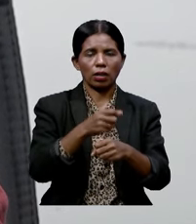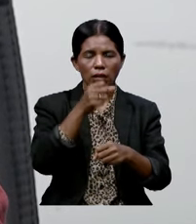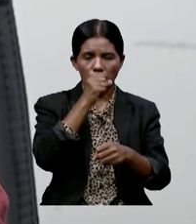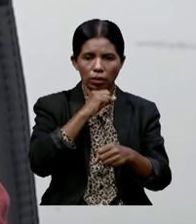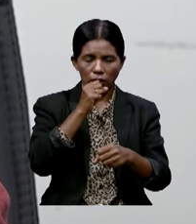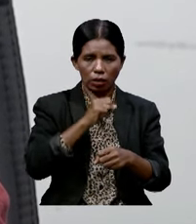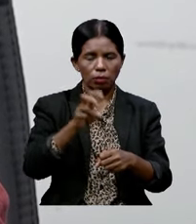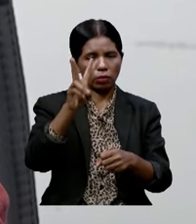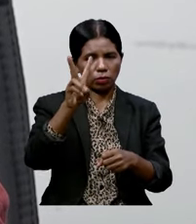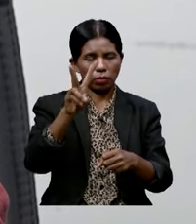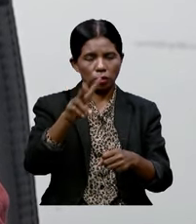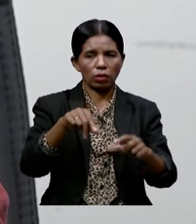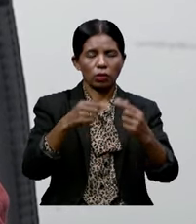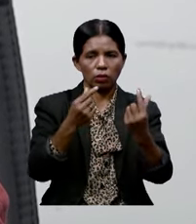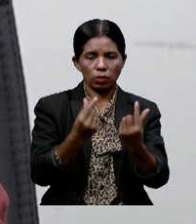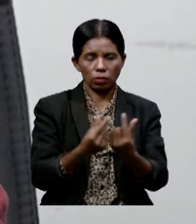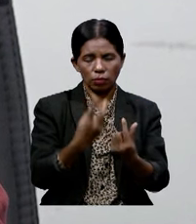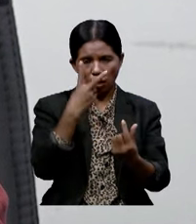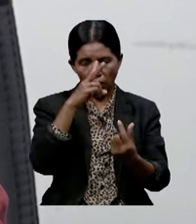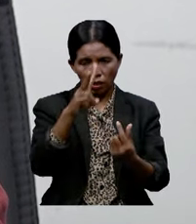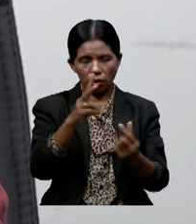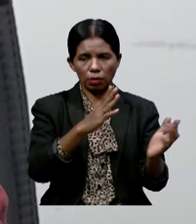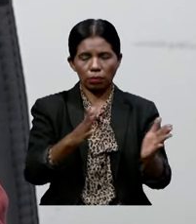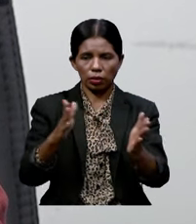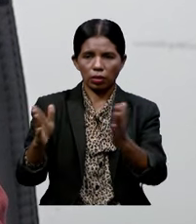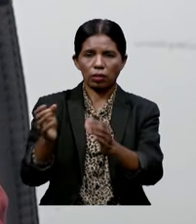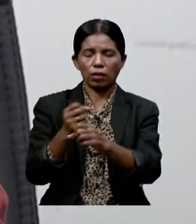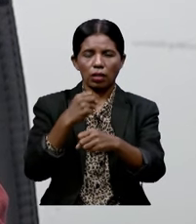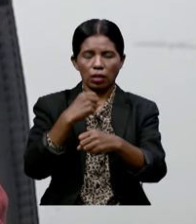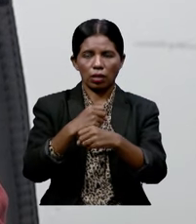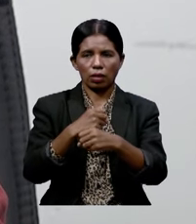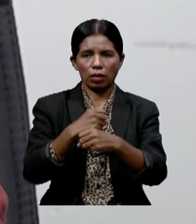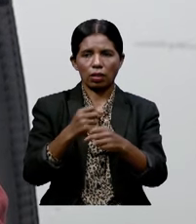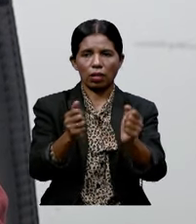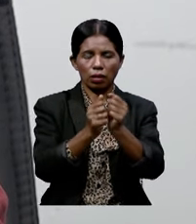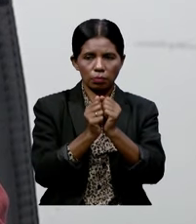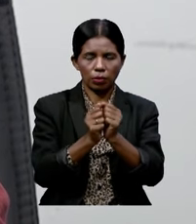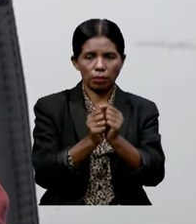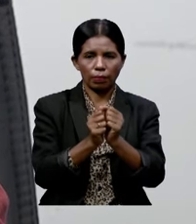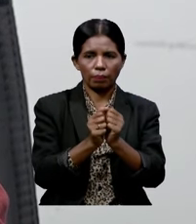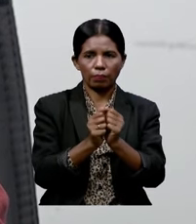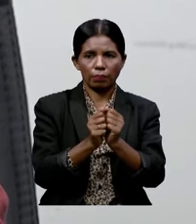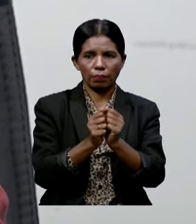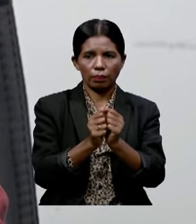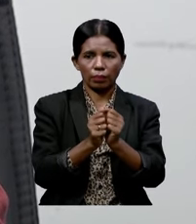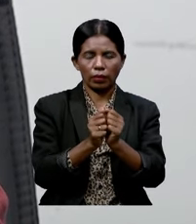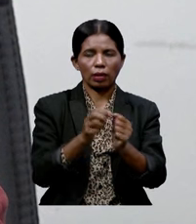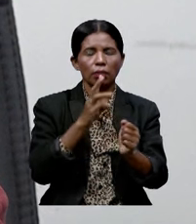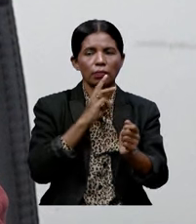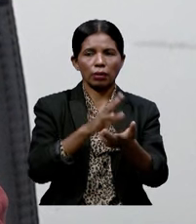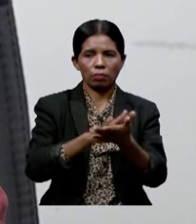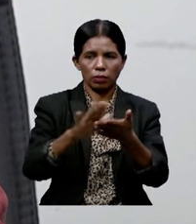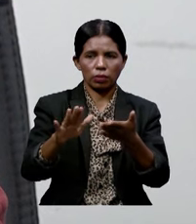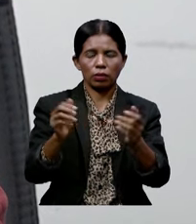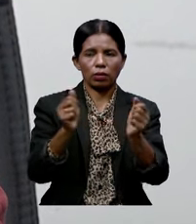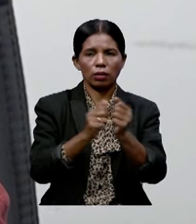ruané, equipa detecta ninia processo canalização hamutuk deit entre bemos